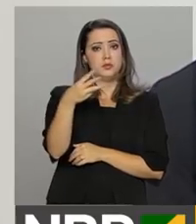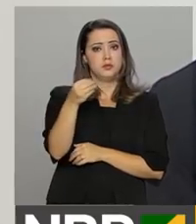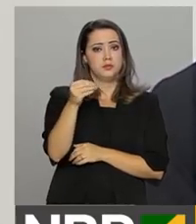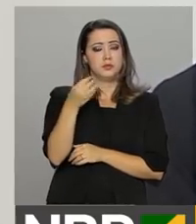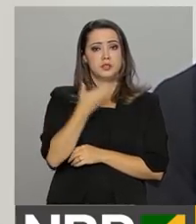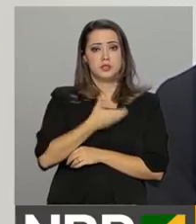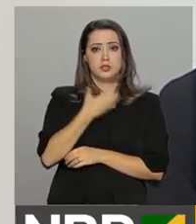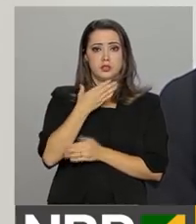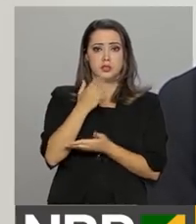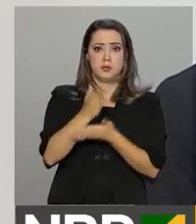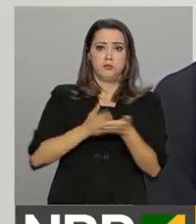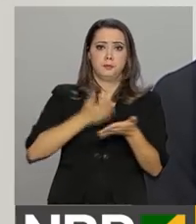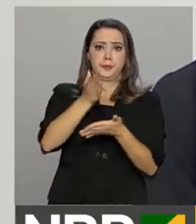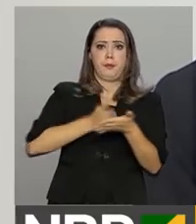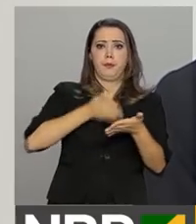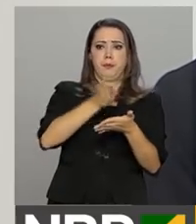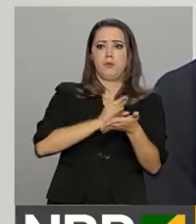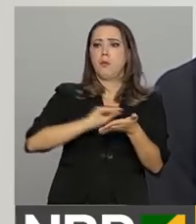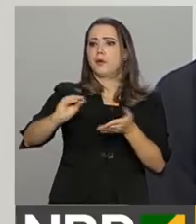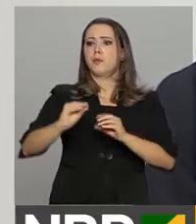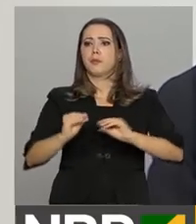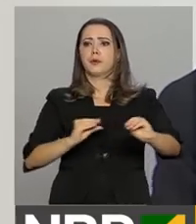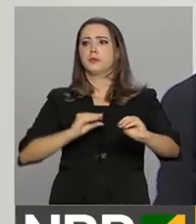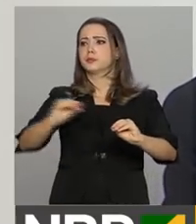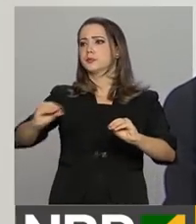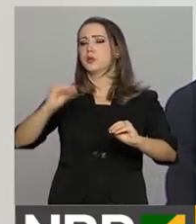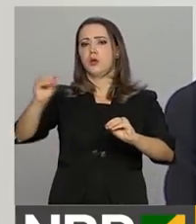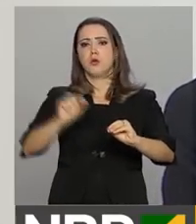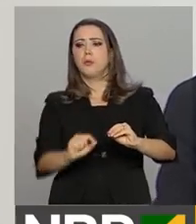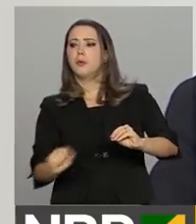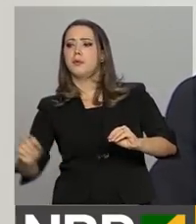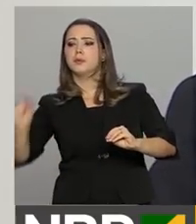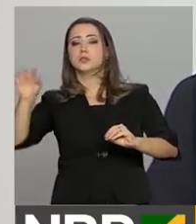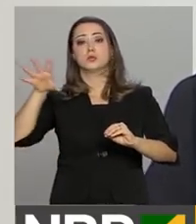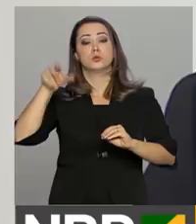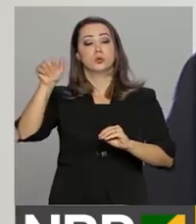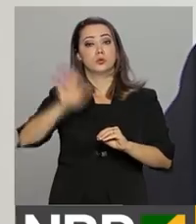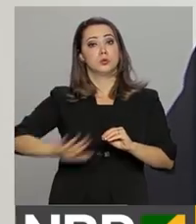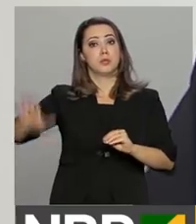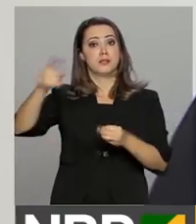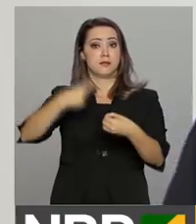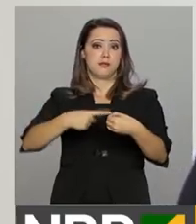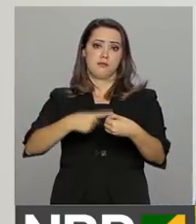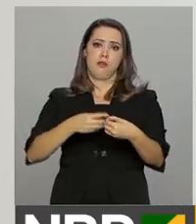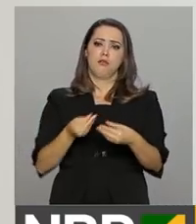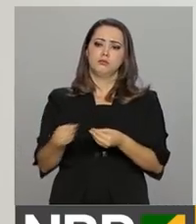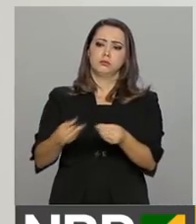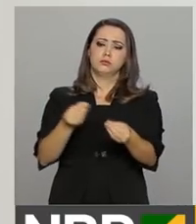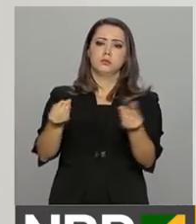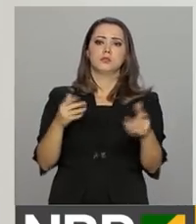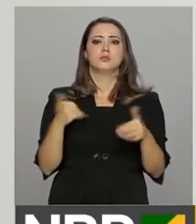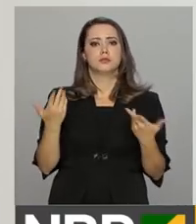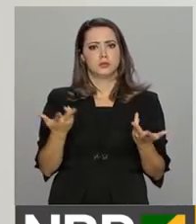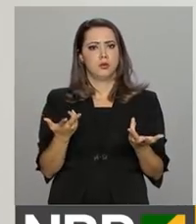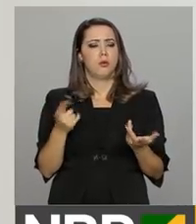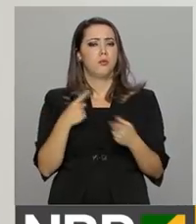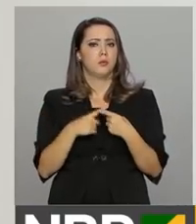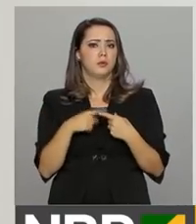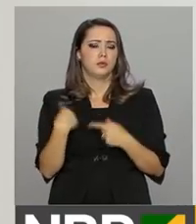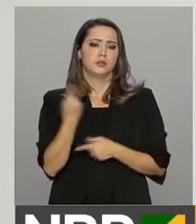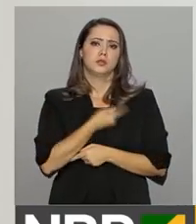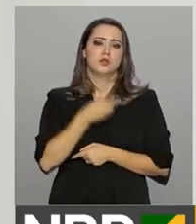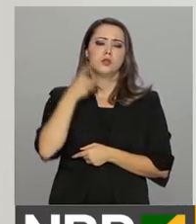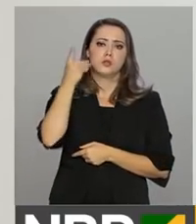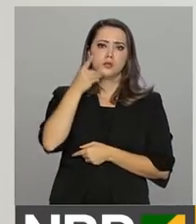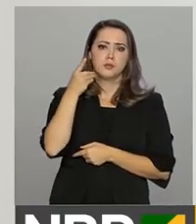partilhando a multa o que fez com que os municípios pudessem fechar os seus balanços naturalmente em benefício de quem nos nossos